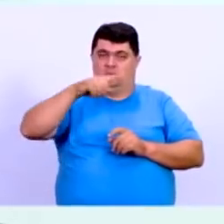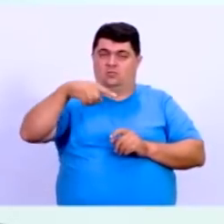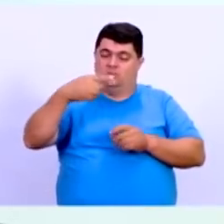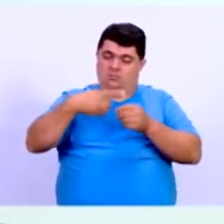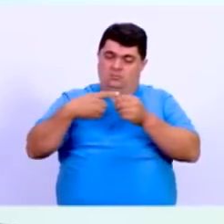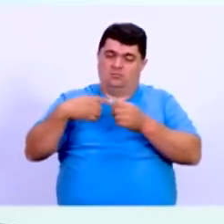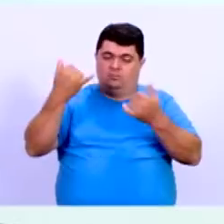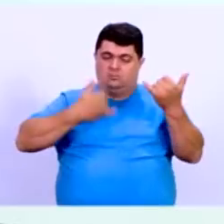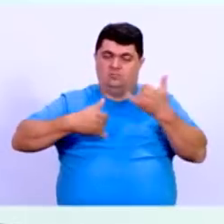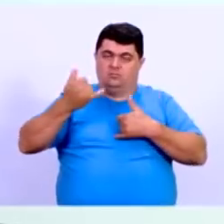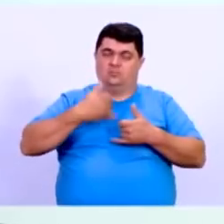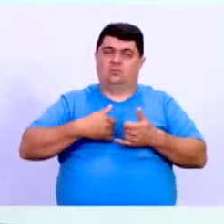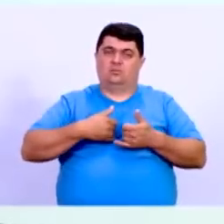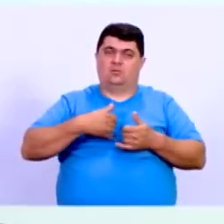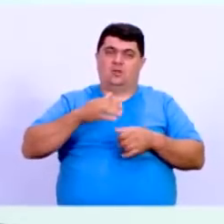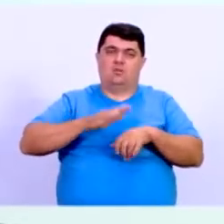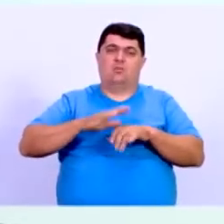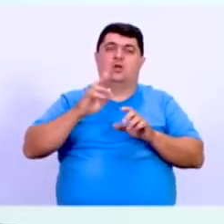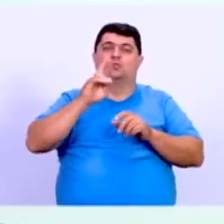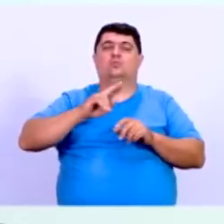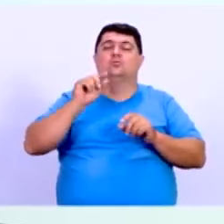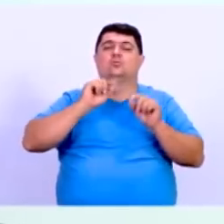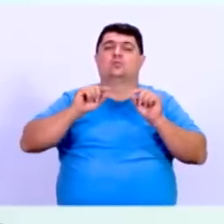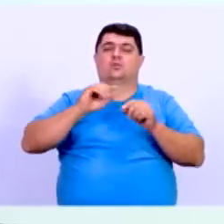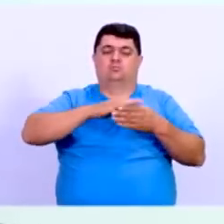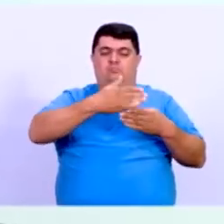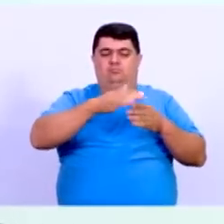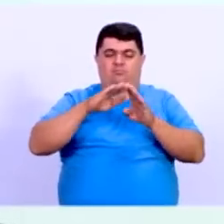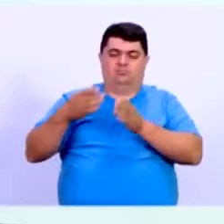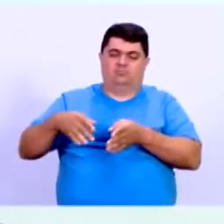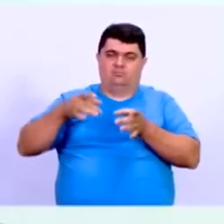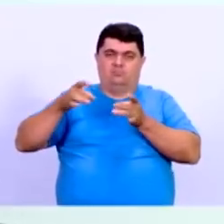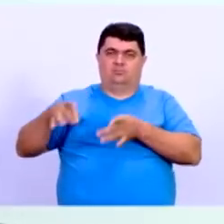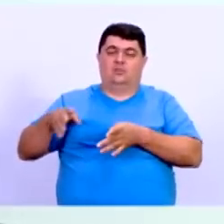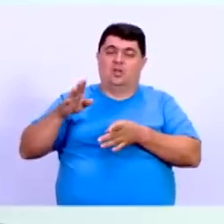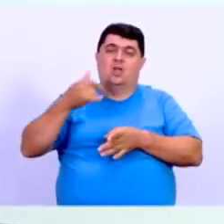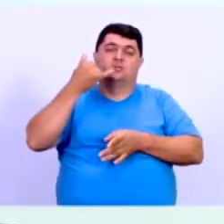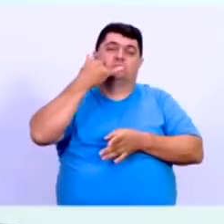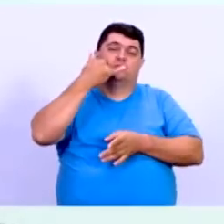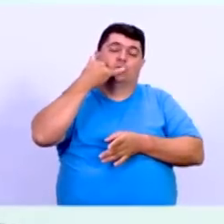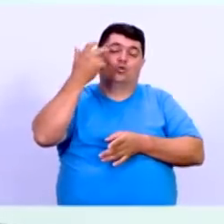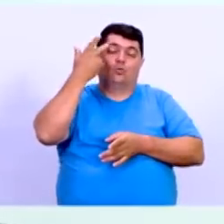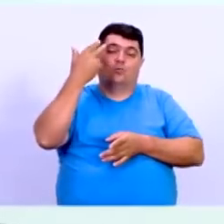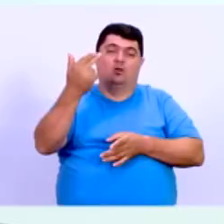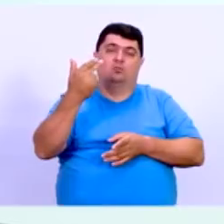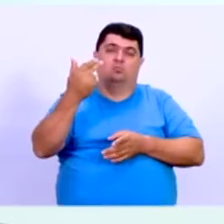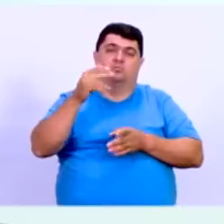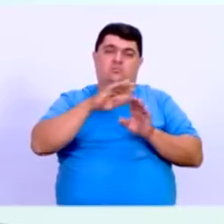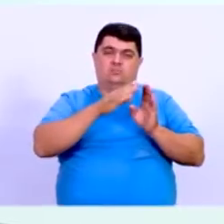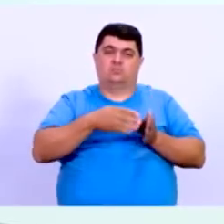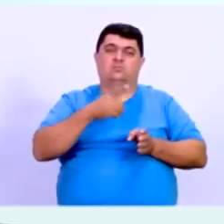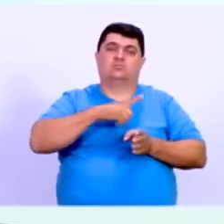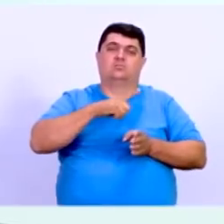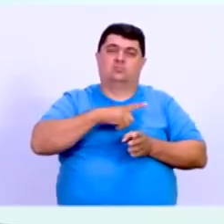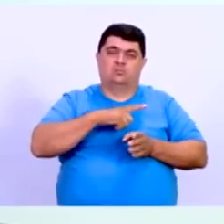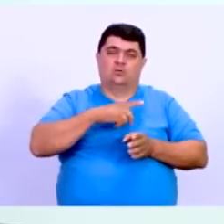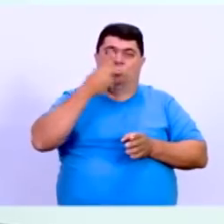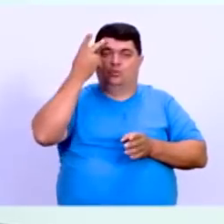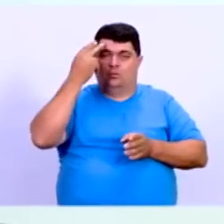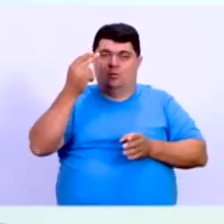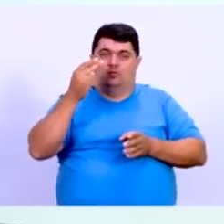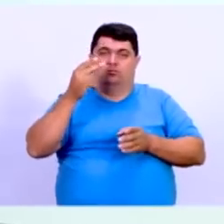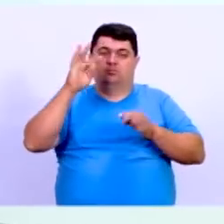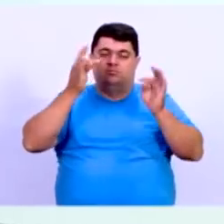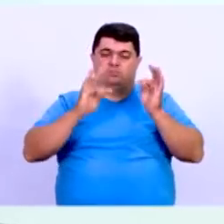ali, que a maioria utiliza o quê? Não é nem notebook nem netbook, é um celular mesmo, né? O próprio celular tem essa tendência, essa